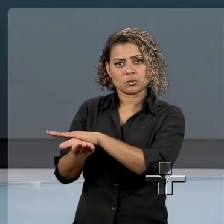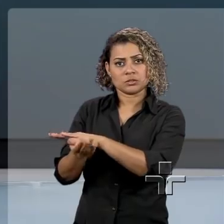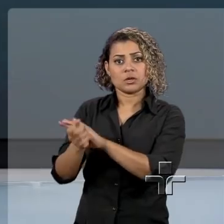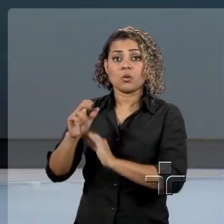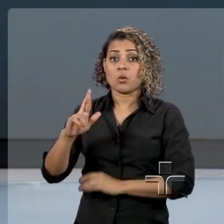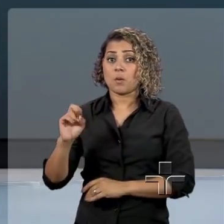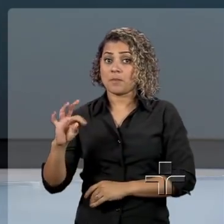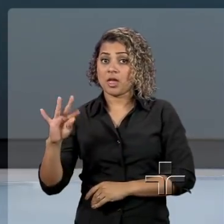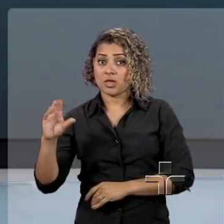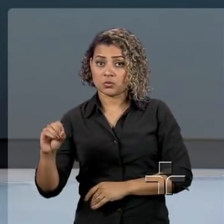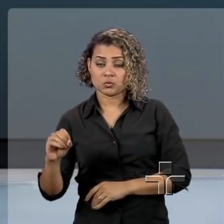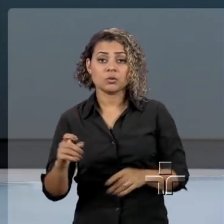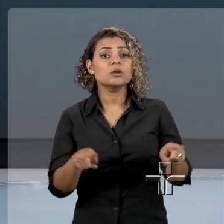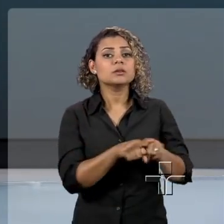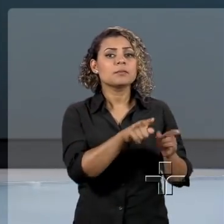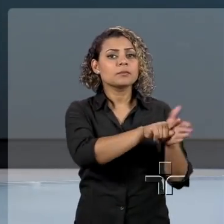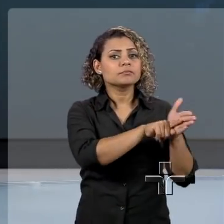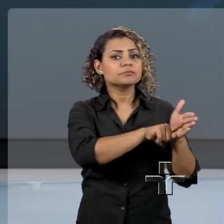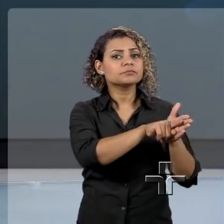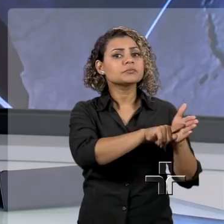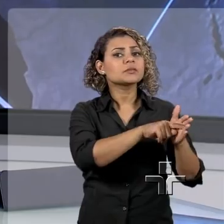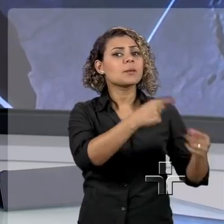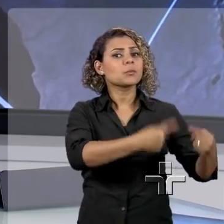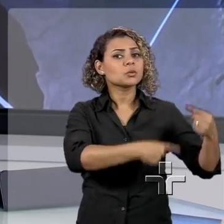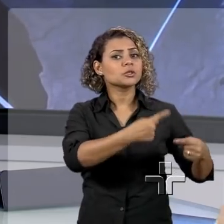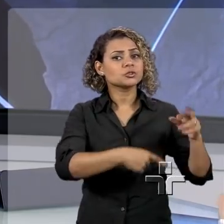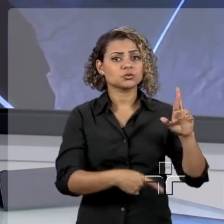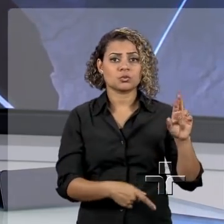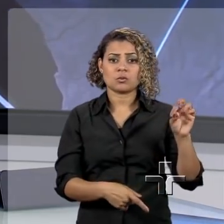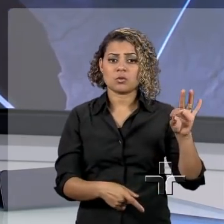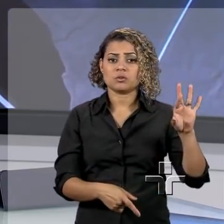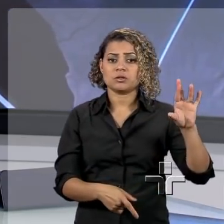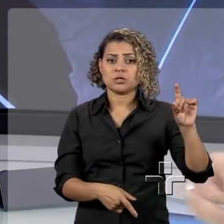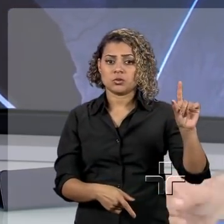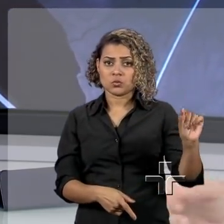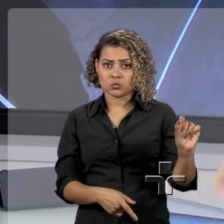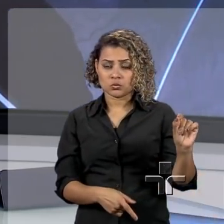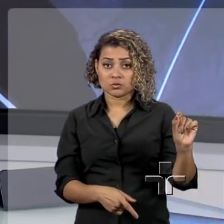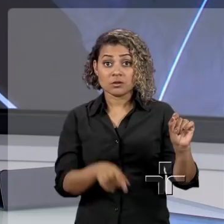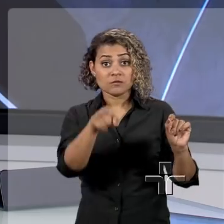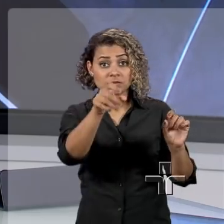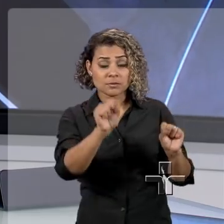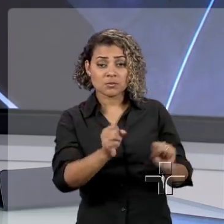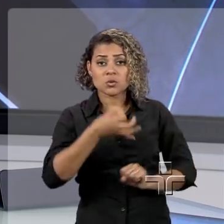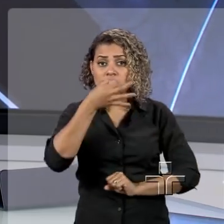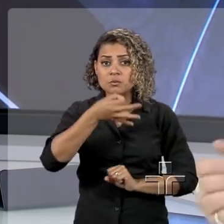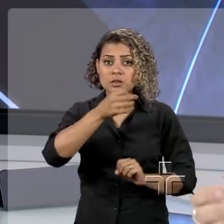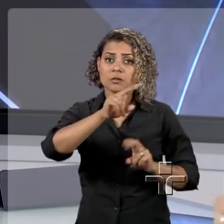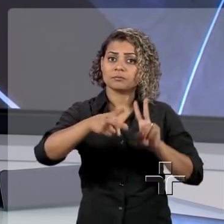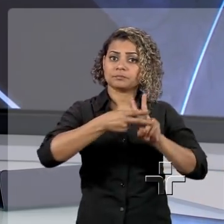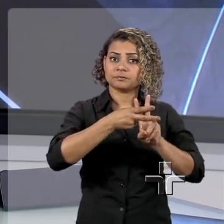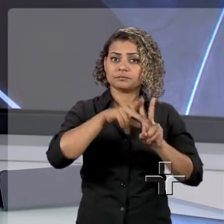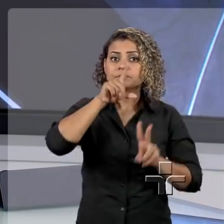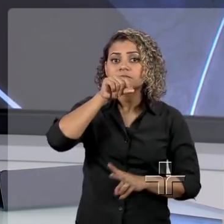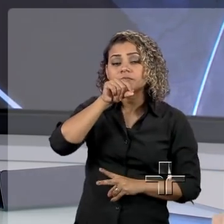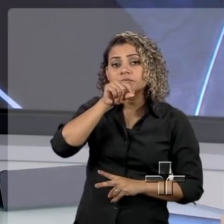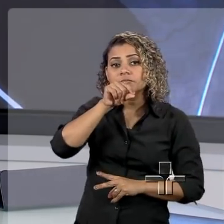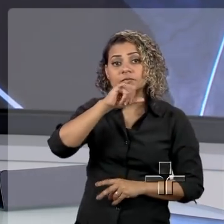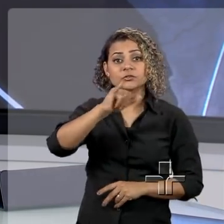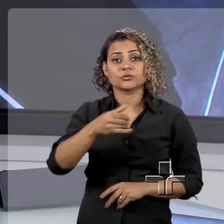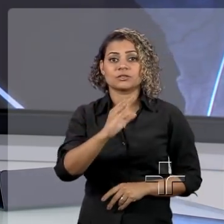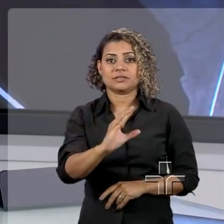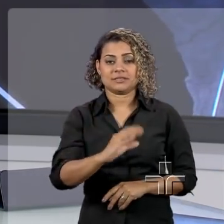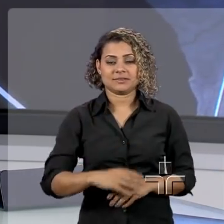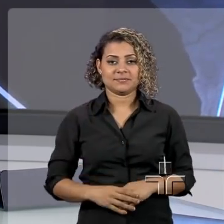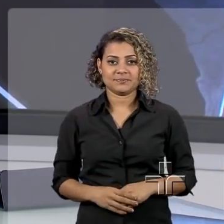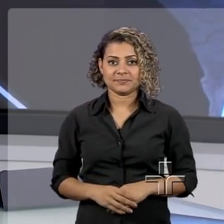do cientista político, Rodrigo Prando. E você pode mandar perguntas e fazer comentários pelo Twitter, na hashtag Jornal